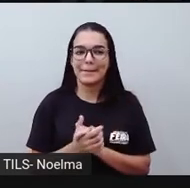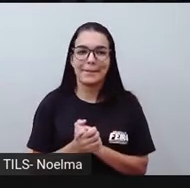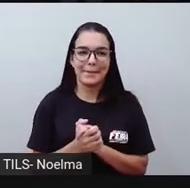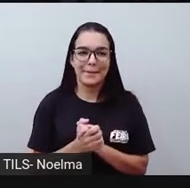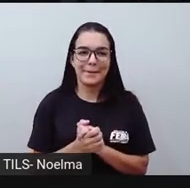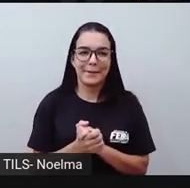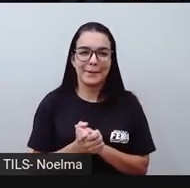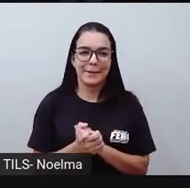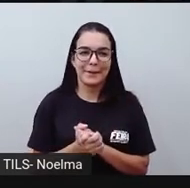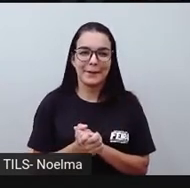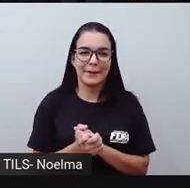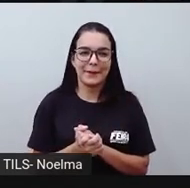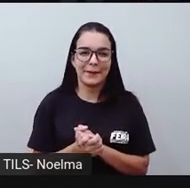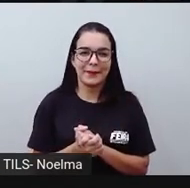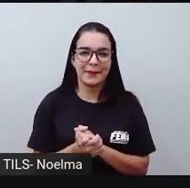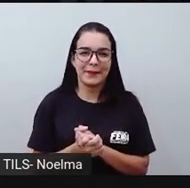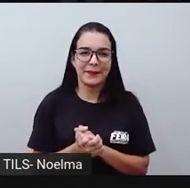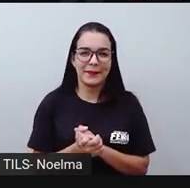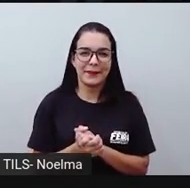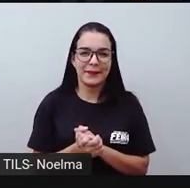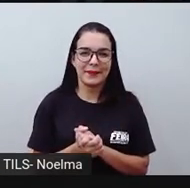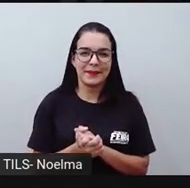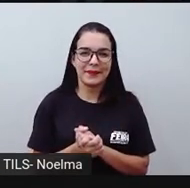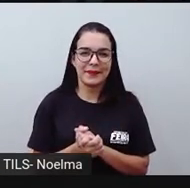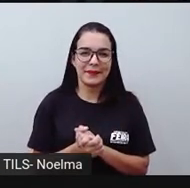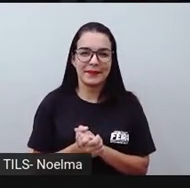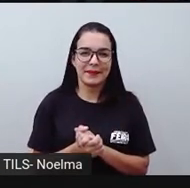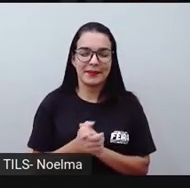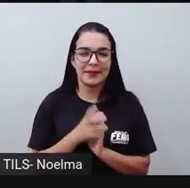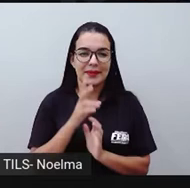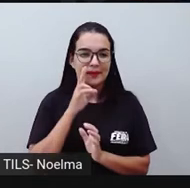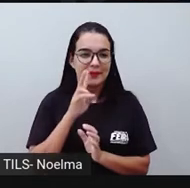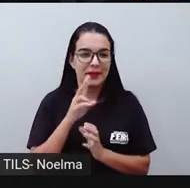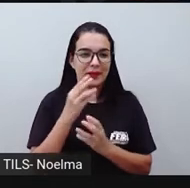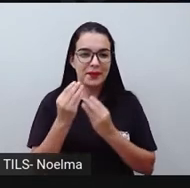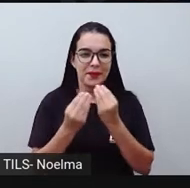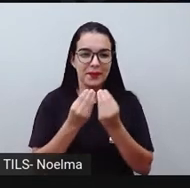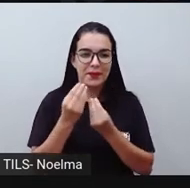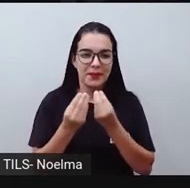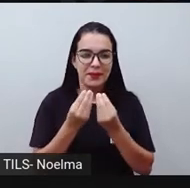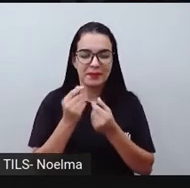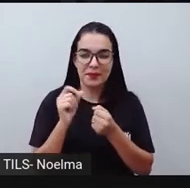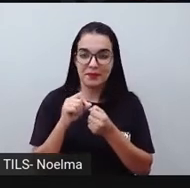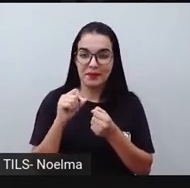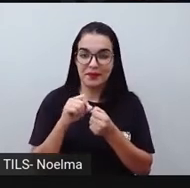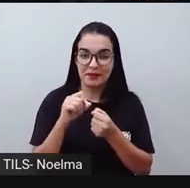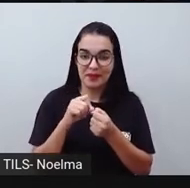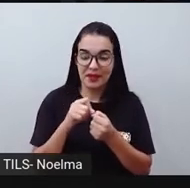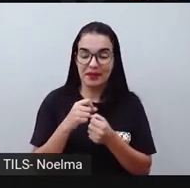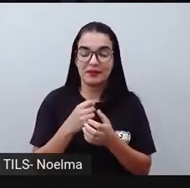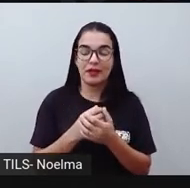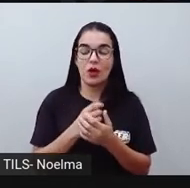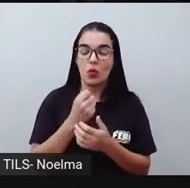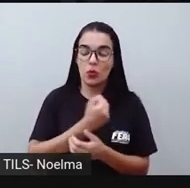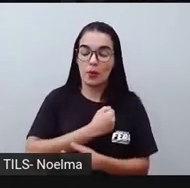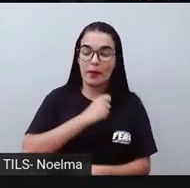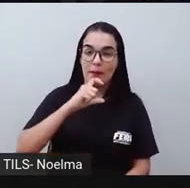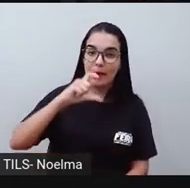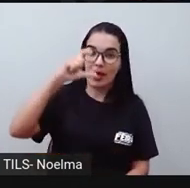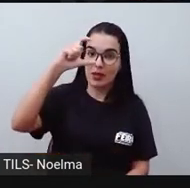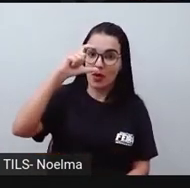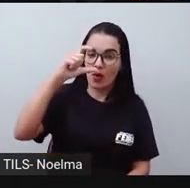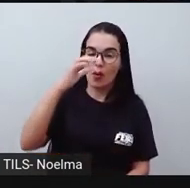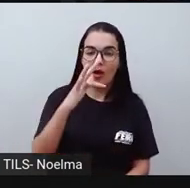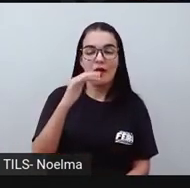Montando, então, o algoritmo, né? A gente observa aí a montagem da continha, colocando os fatores, o fator maior